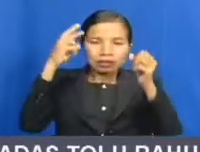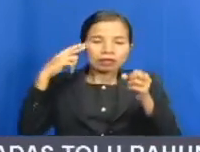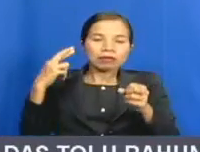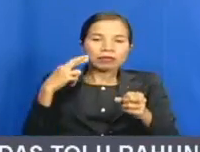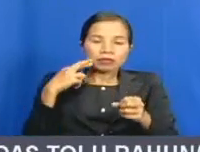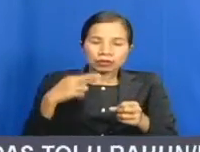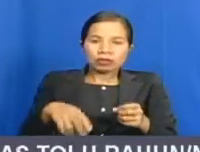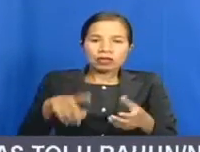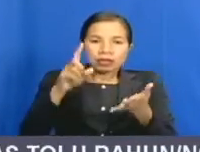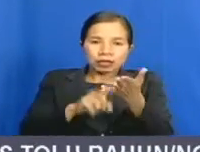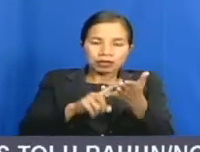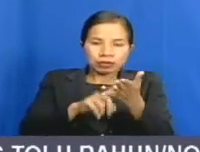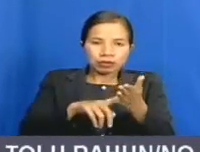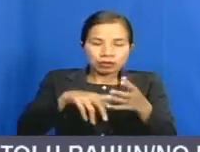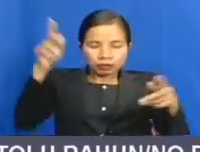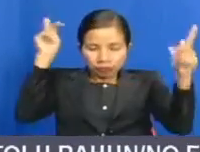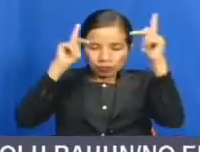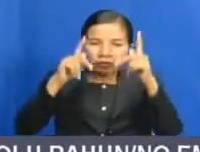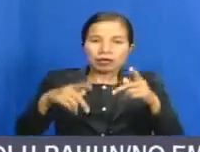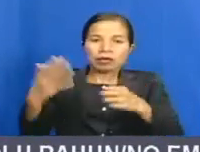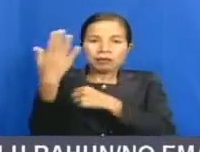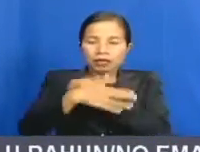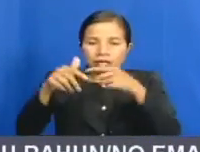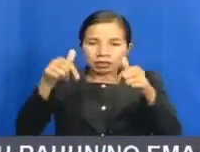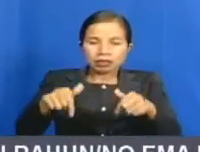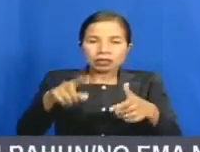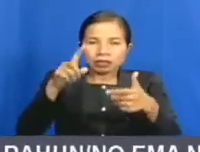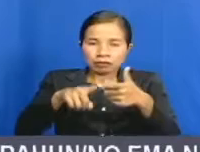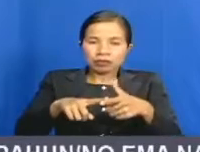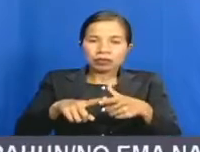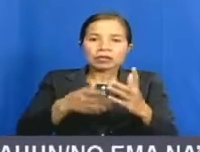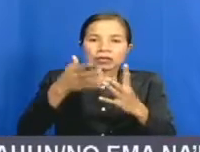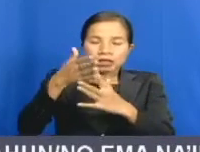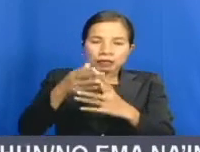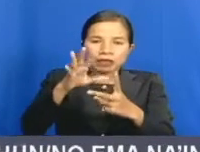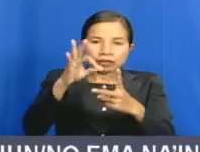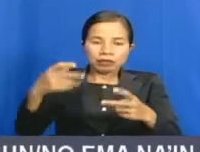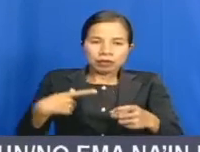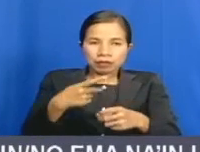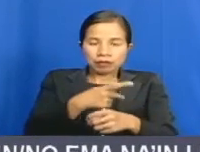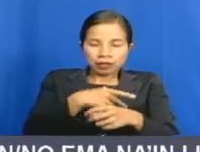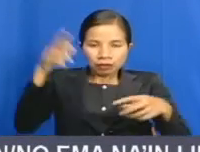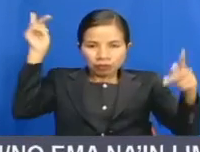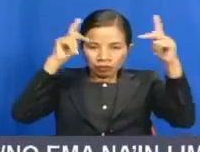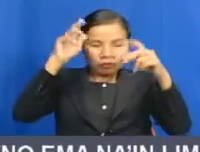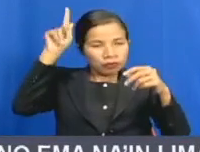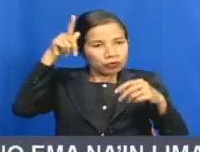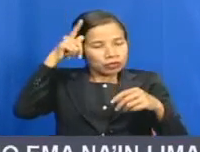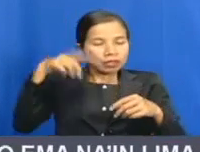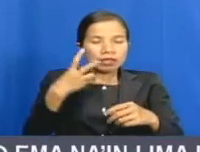Discute situação política, Reilaram. Antes, arranca a eleição parlamentar. Situação política, e todo o tempo, está aqui, está